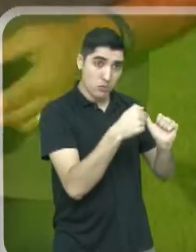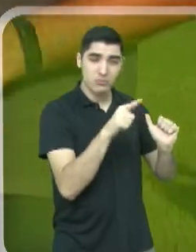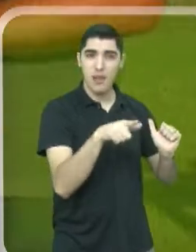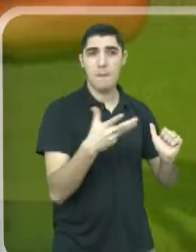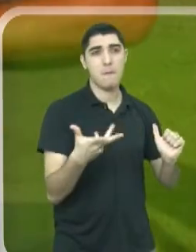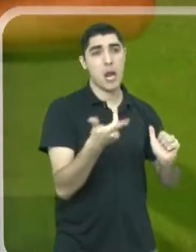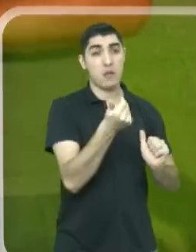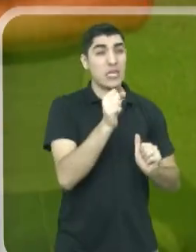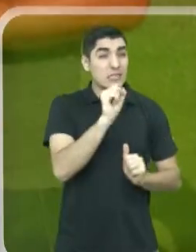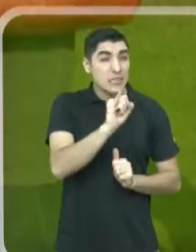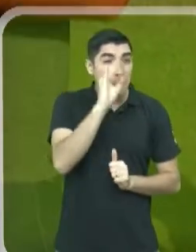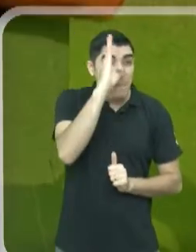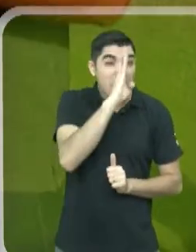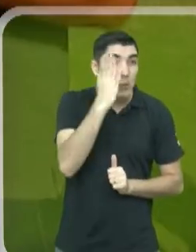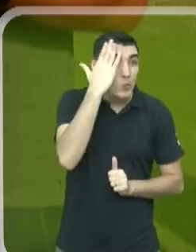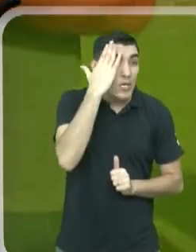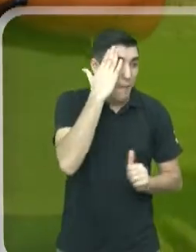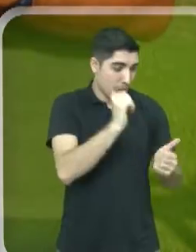soubesse utilizar o esporte